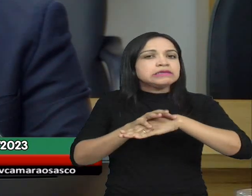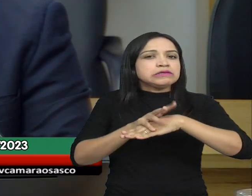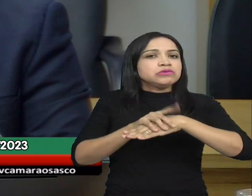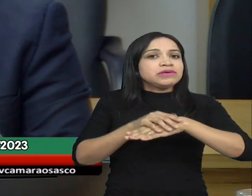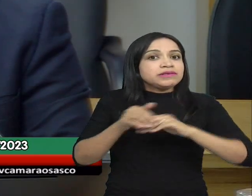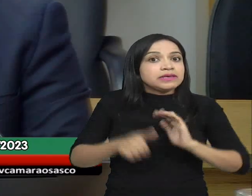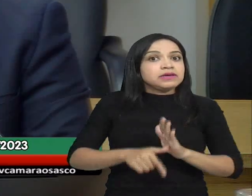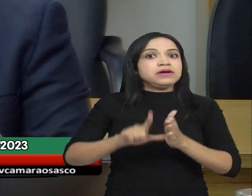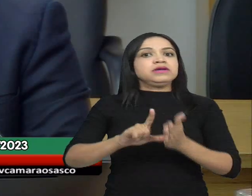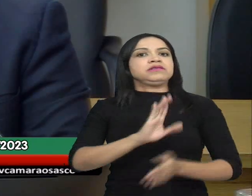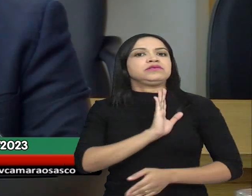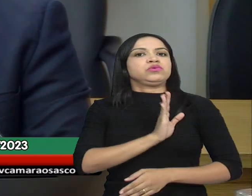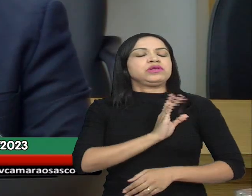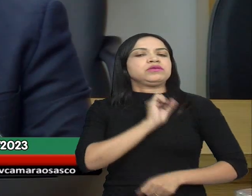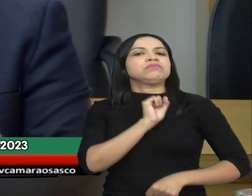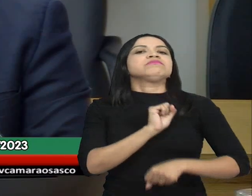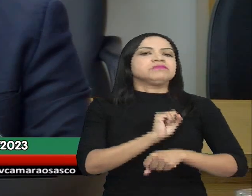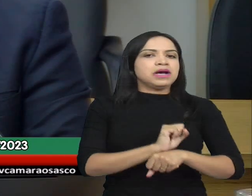infartar.